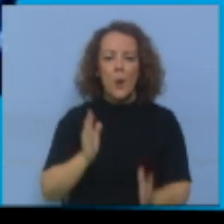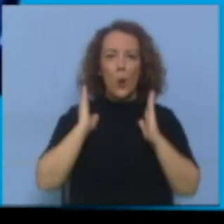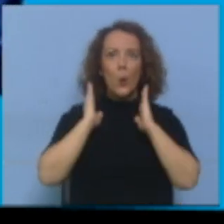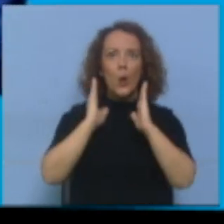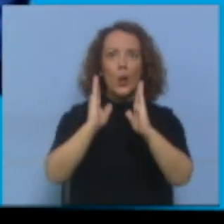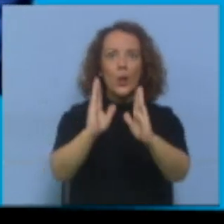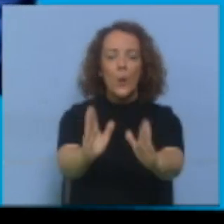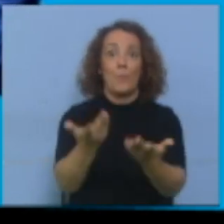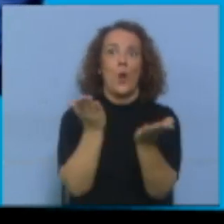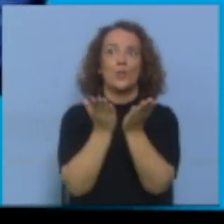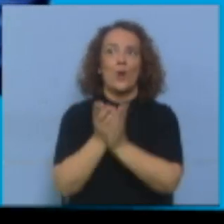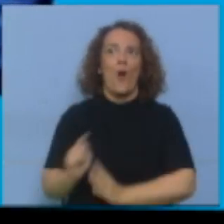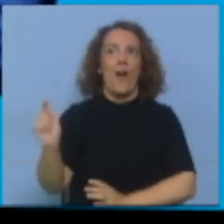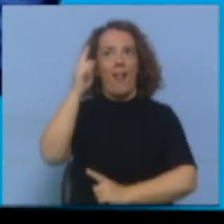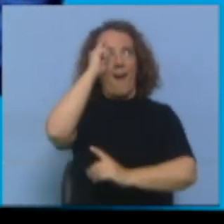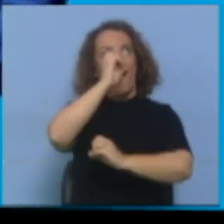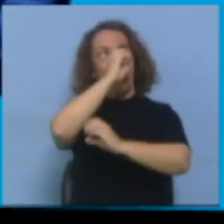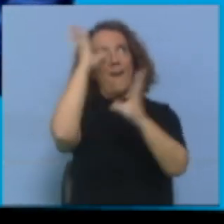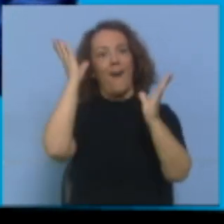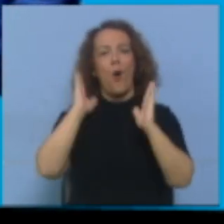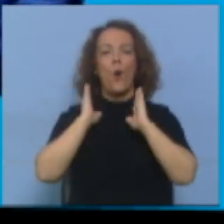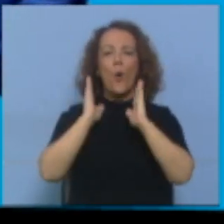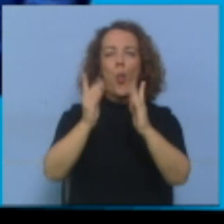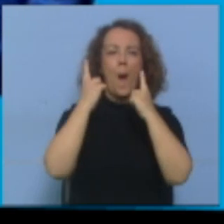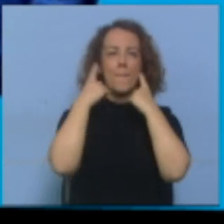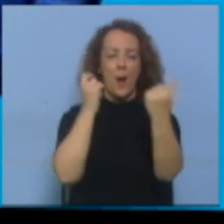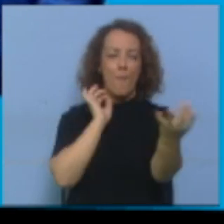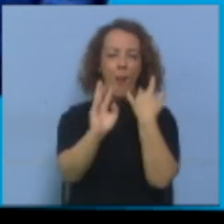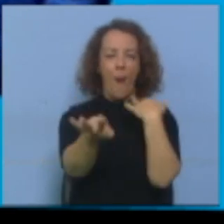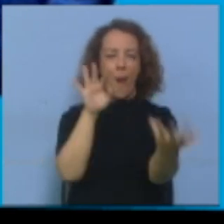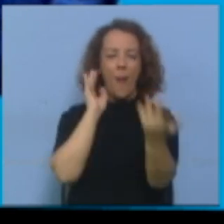pensar em muitos colégios, não é? Isso mesmo, isso mesmo. E, portanto,